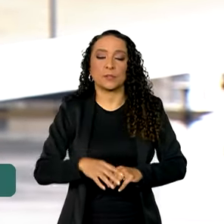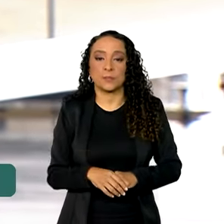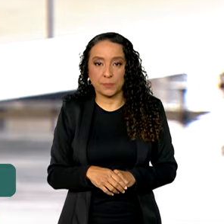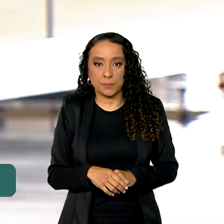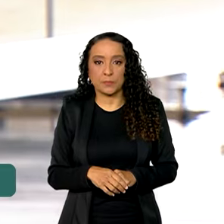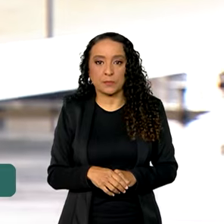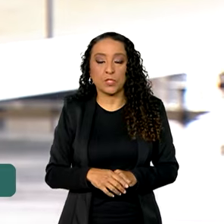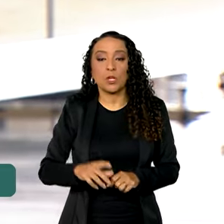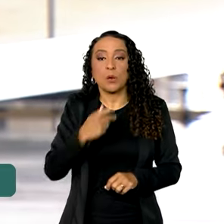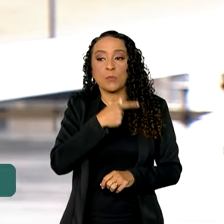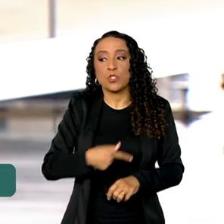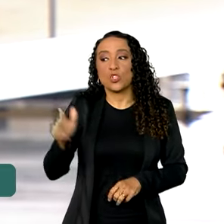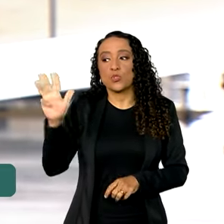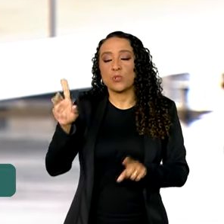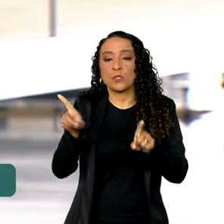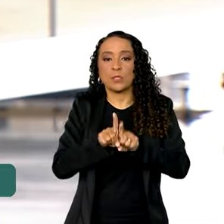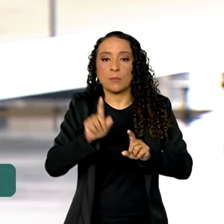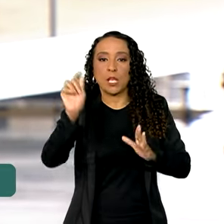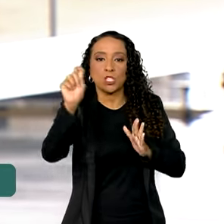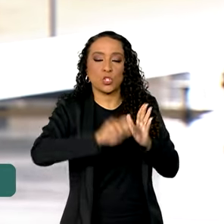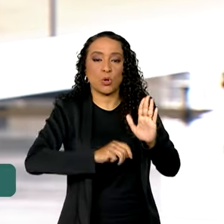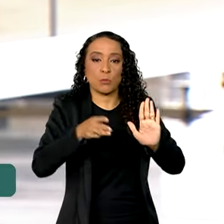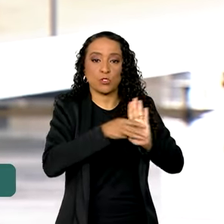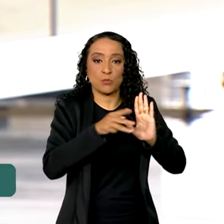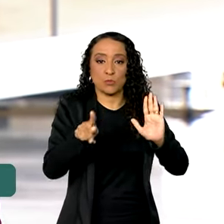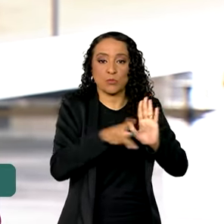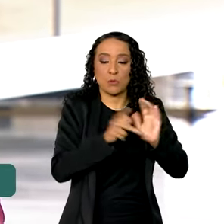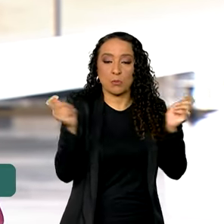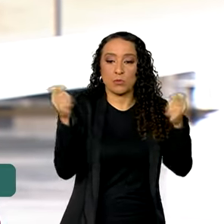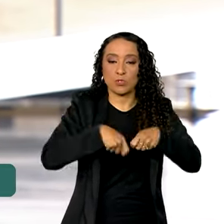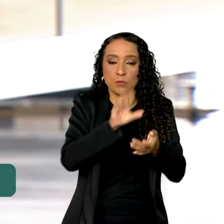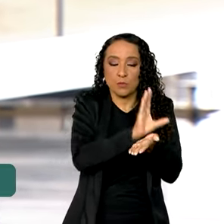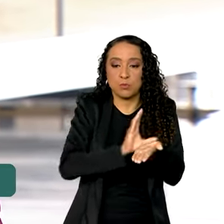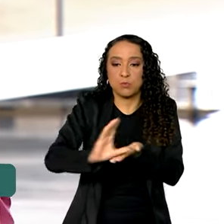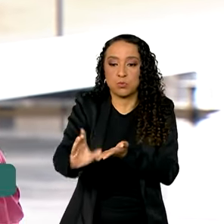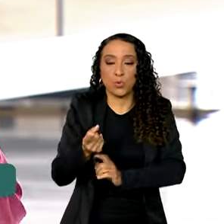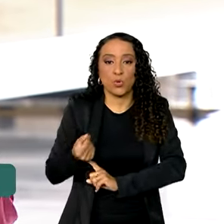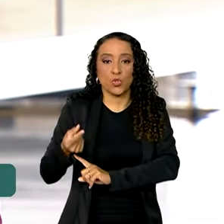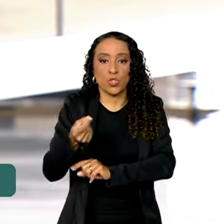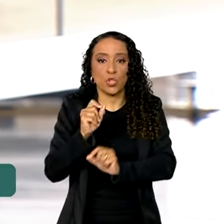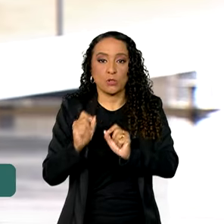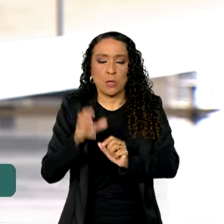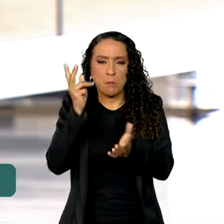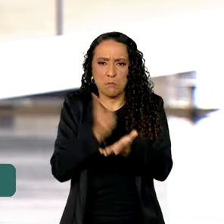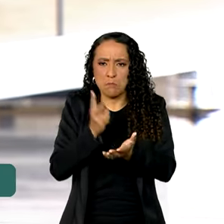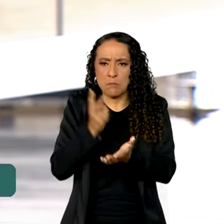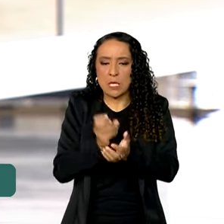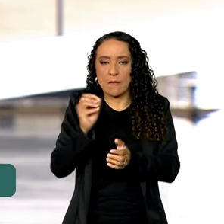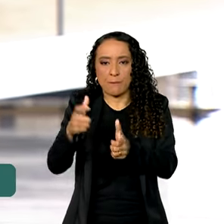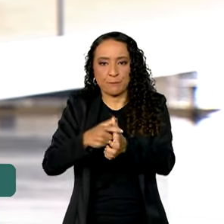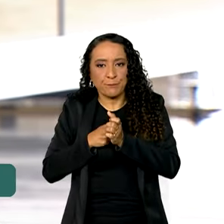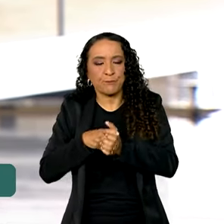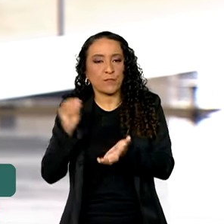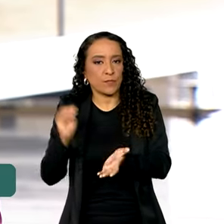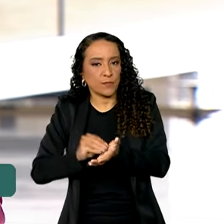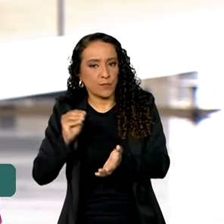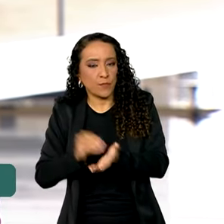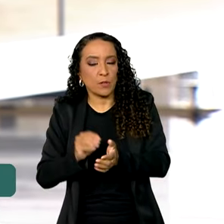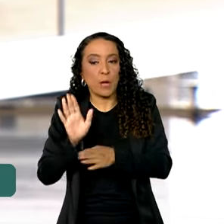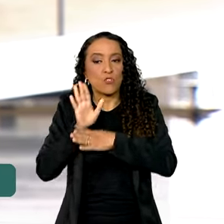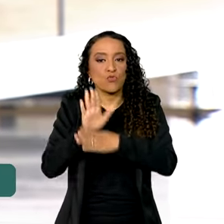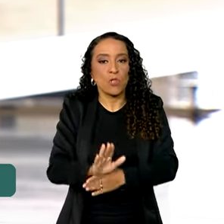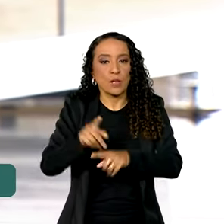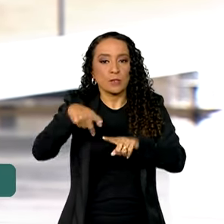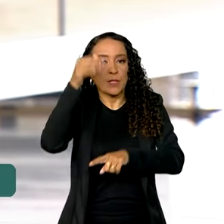R$50 milhões. Lula também assinou uma medida provisória que permite repasse de recursos, mesmo com pendências fiscais, para ajudar